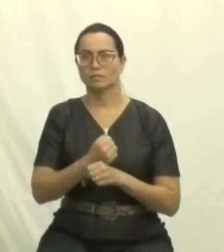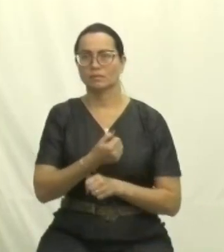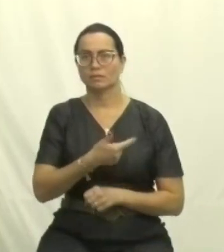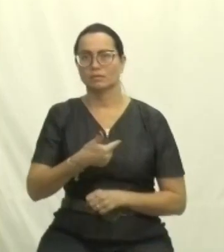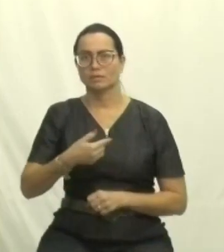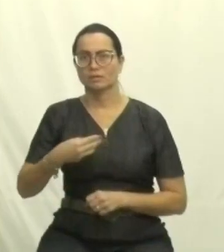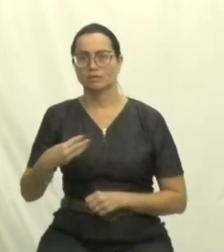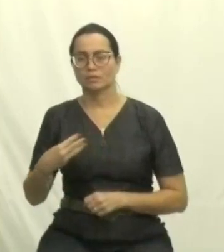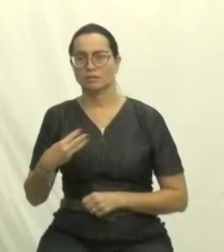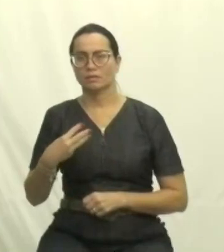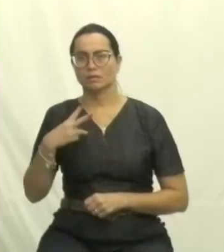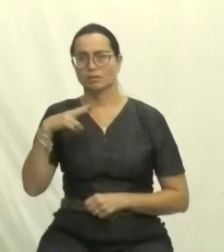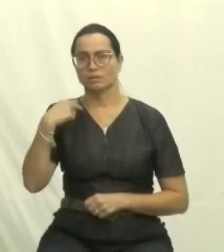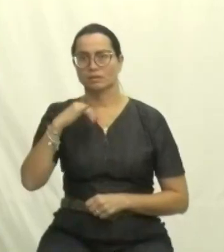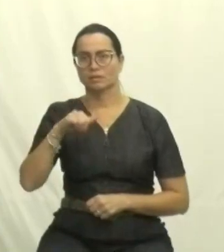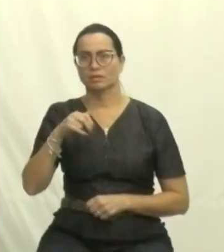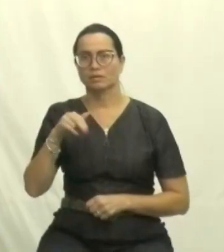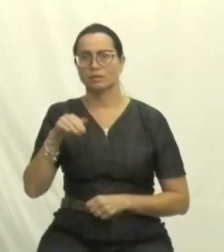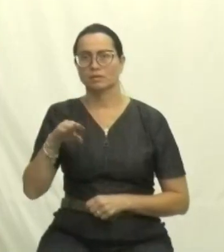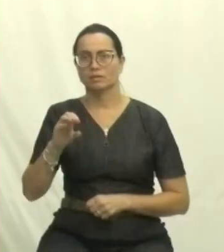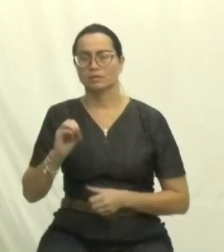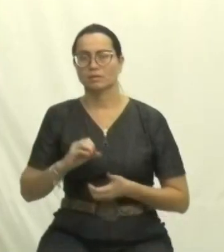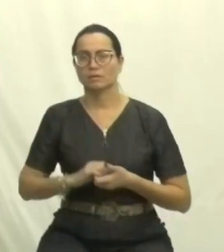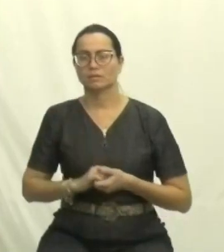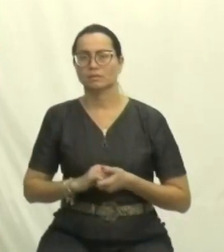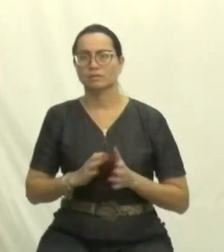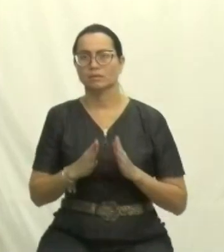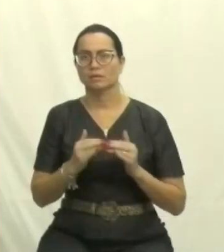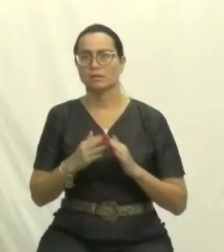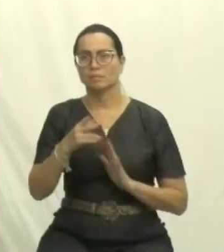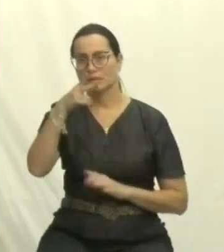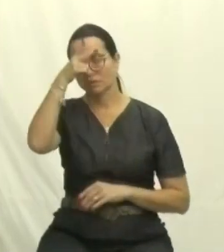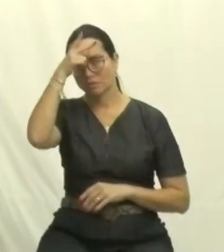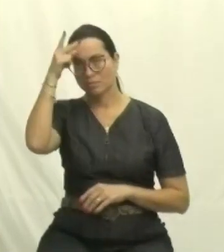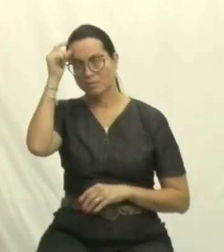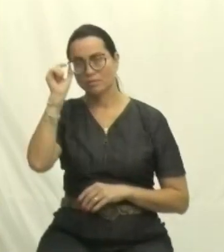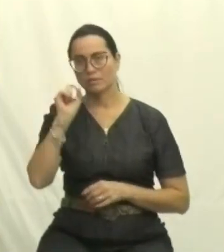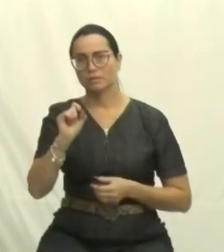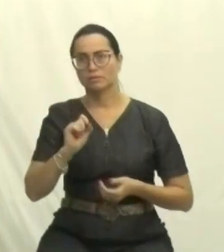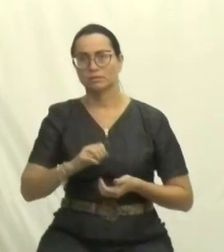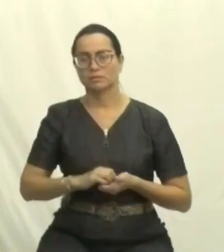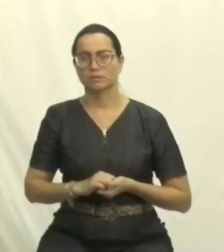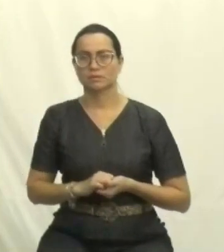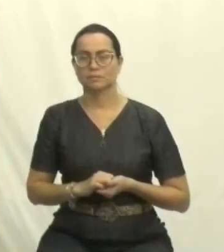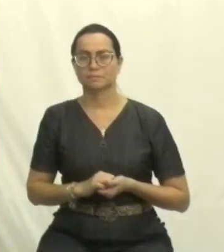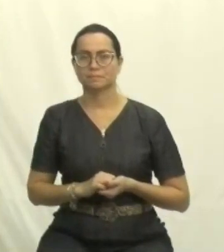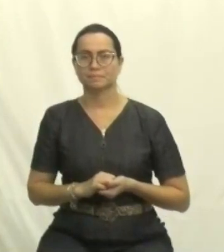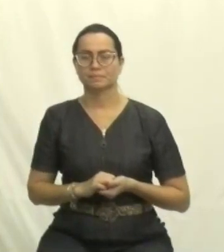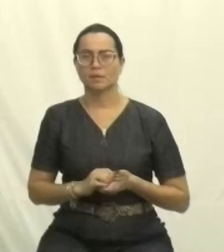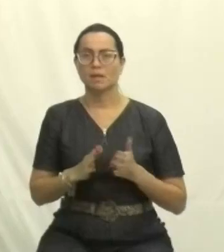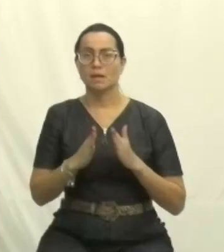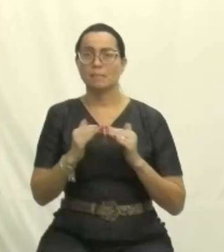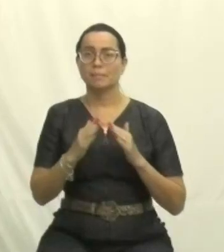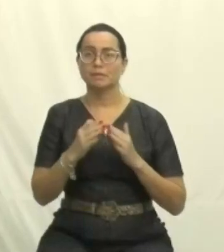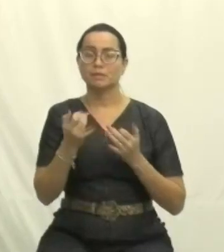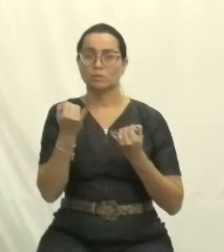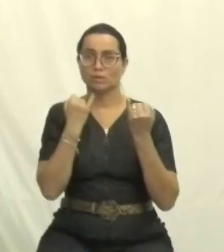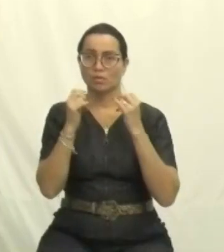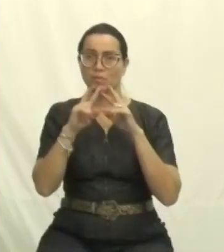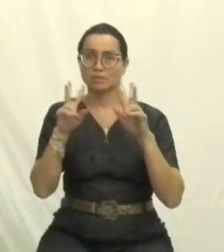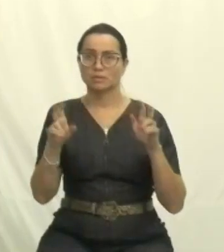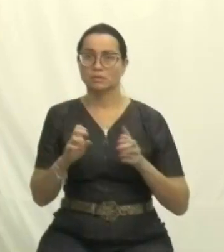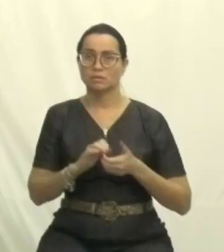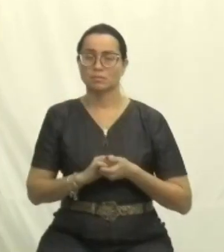86/2023, autor Júlio César Kaminski. Envio de expediente ao chefe do Poder Executivo Municipal solicitando as seguintes